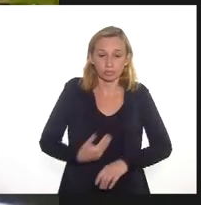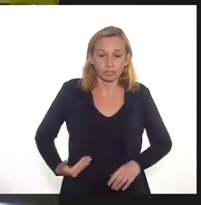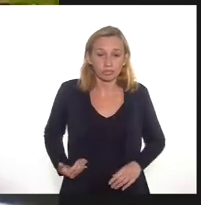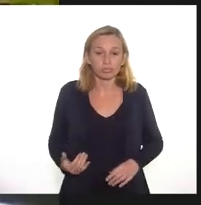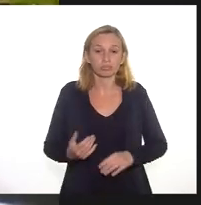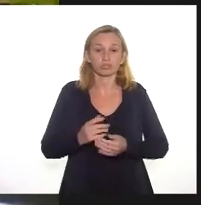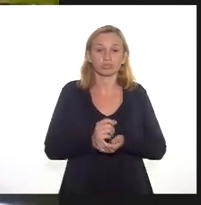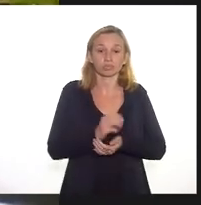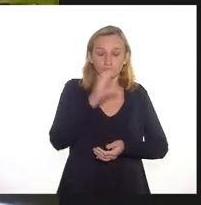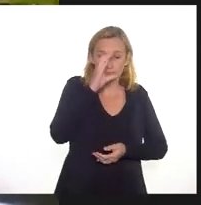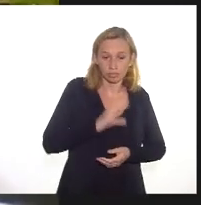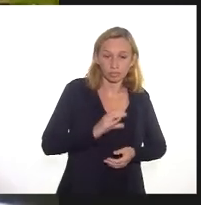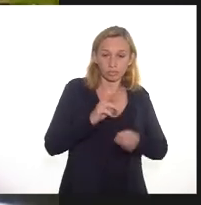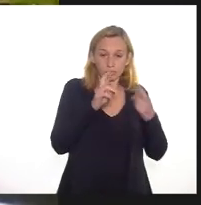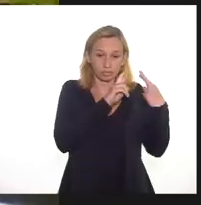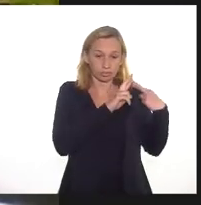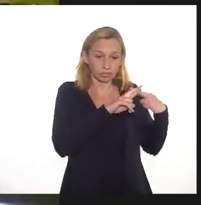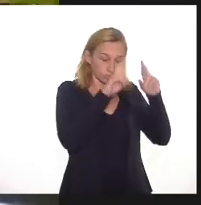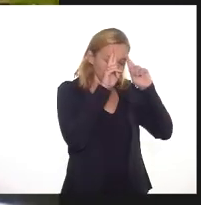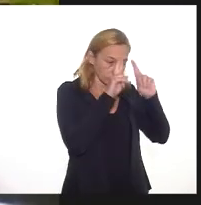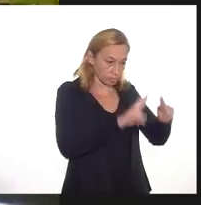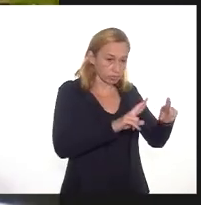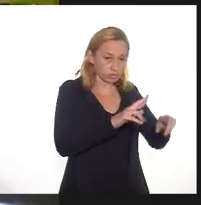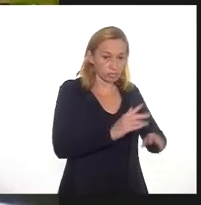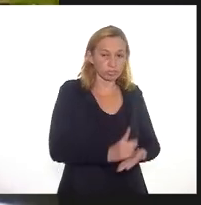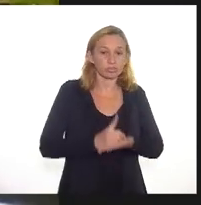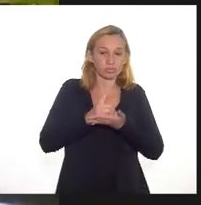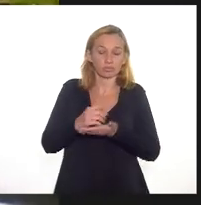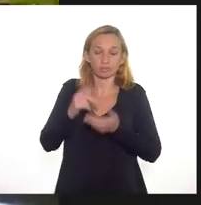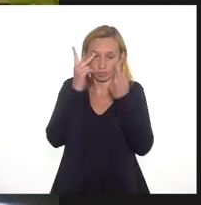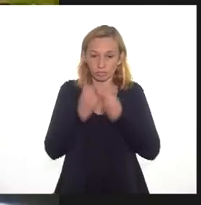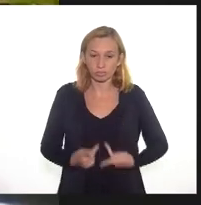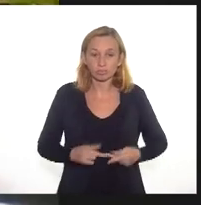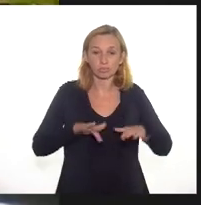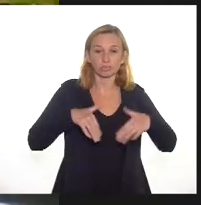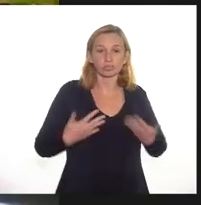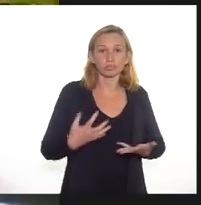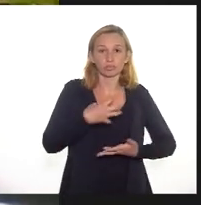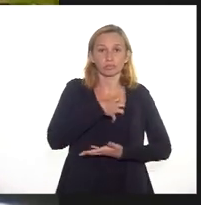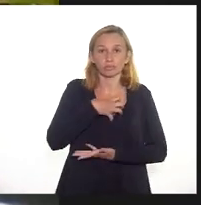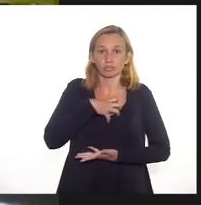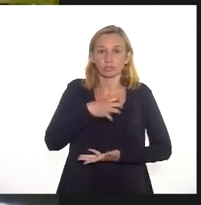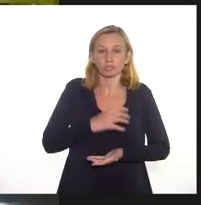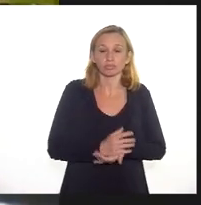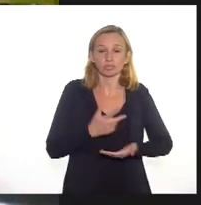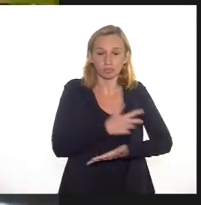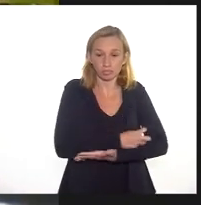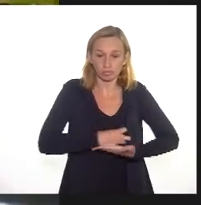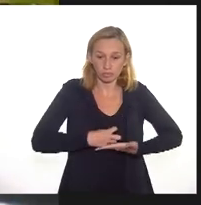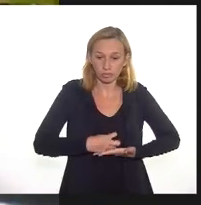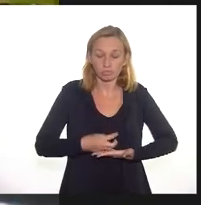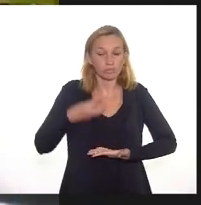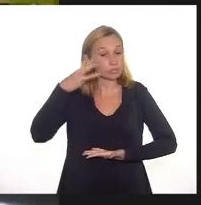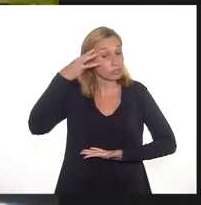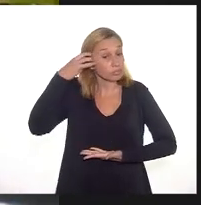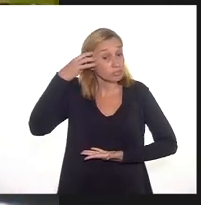cidadã e que respeite a dignidade humana. Então, nesse sentido, o impeachment do